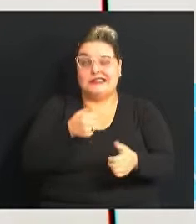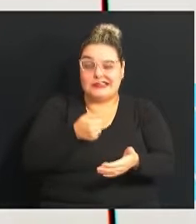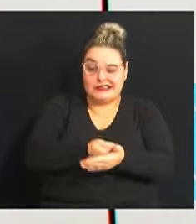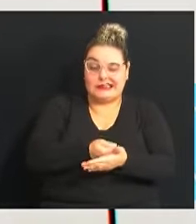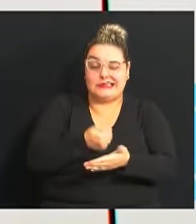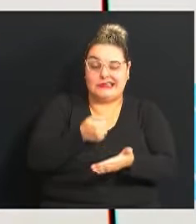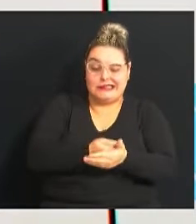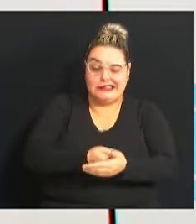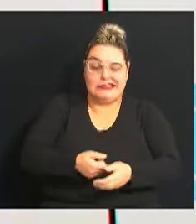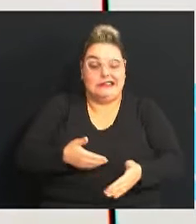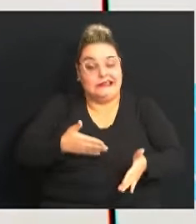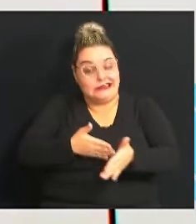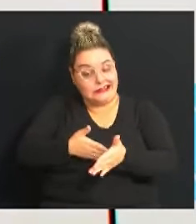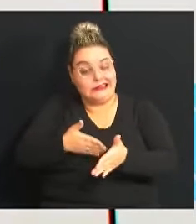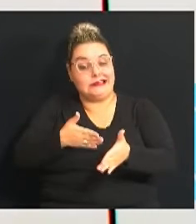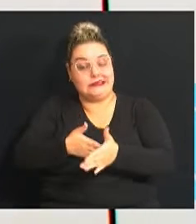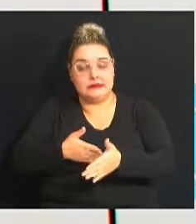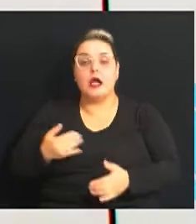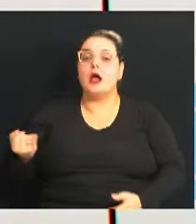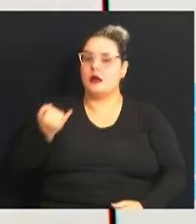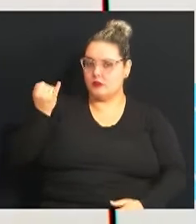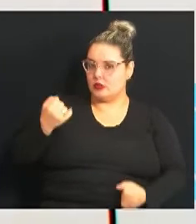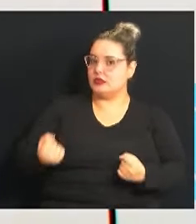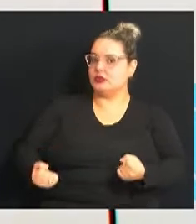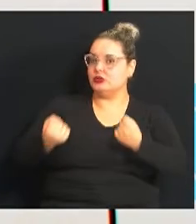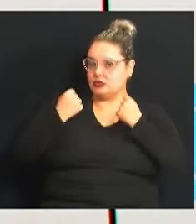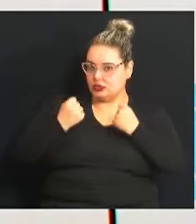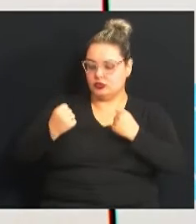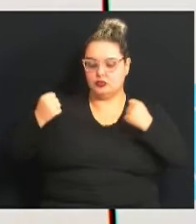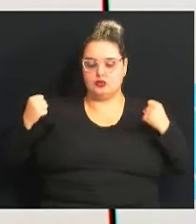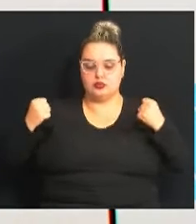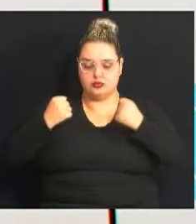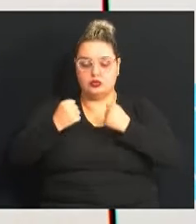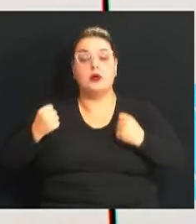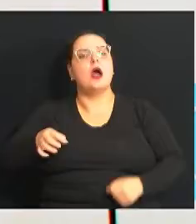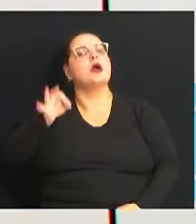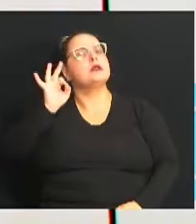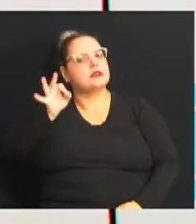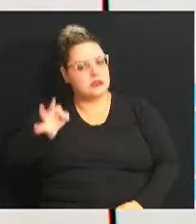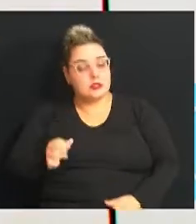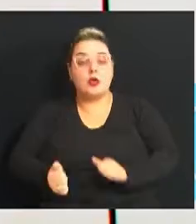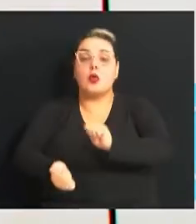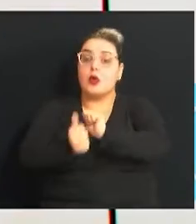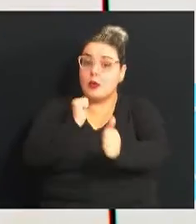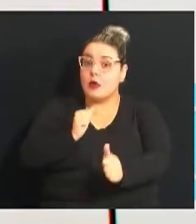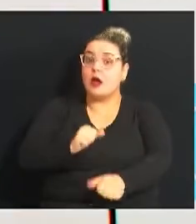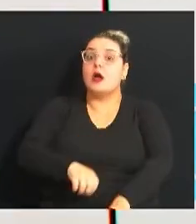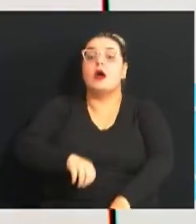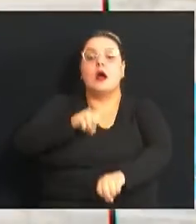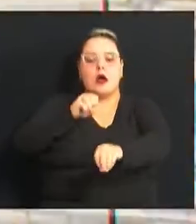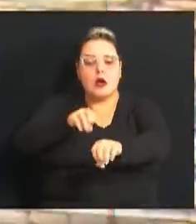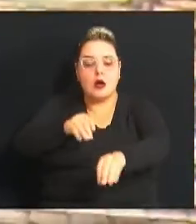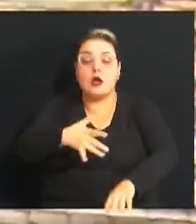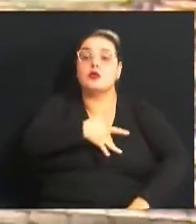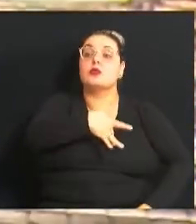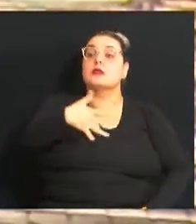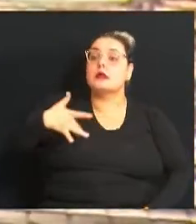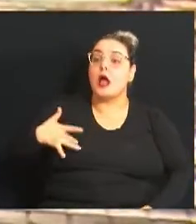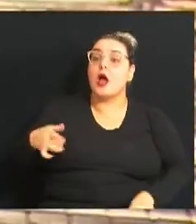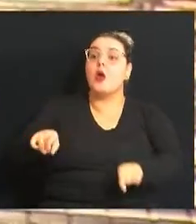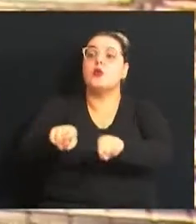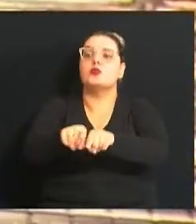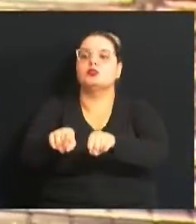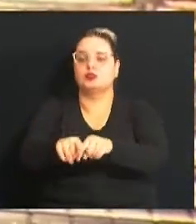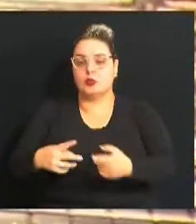é importante a atividade física. Com certeza, a gente fala que o esporte está muito ligado à educação e também à saúde. Depois de 2